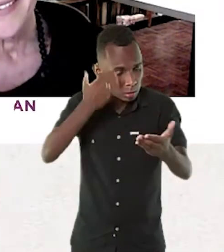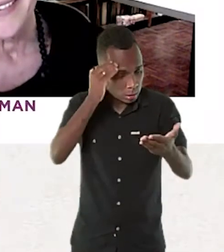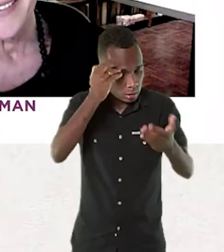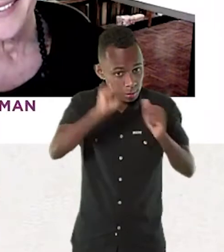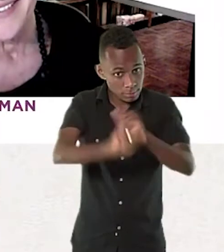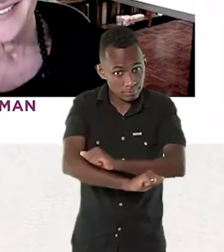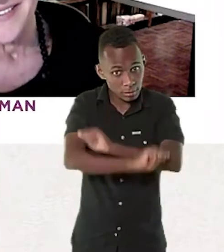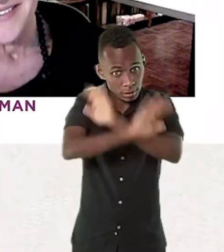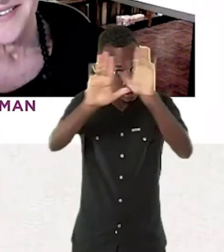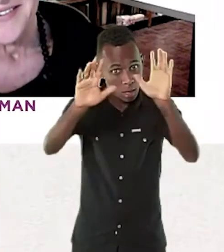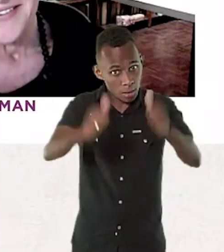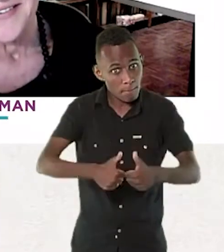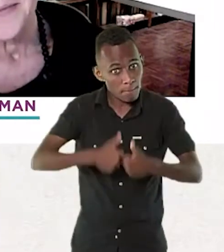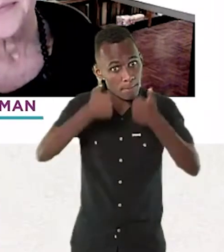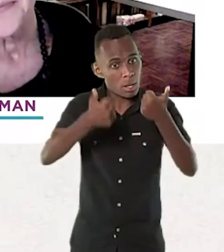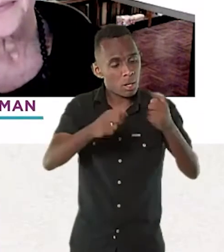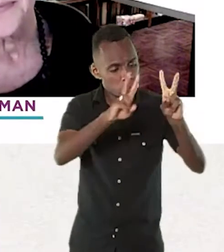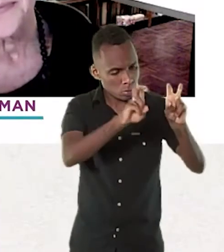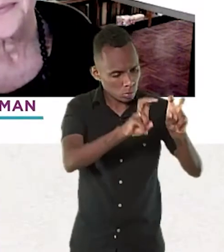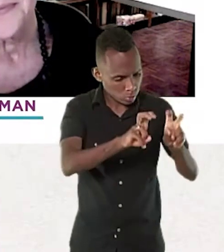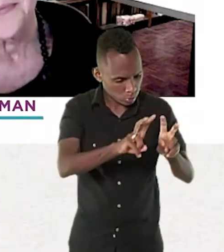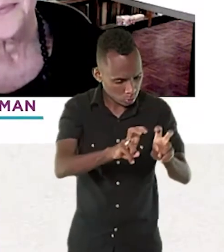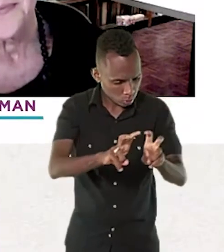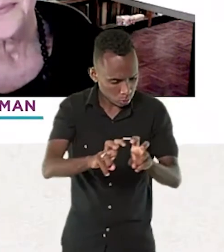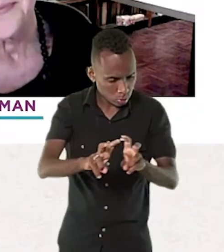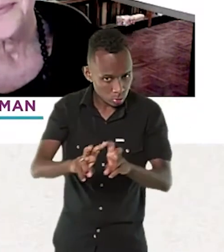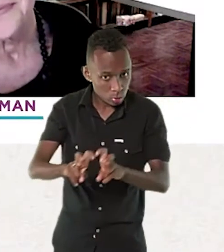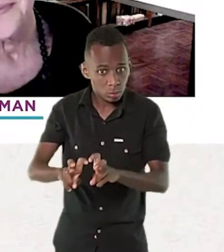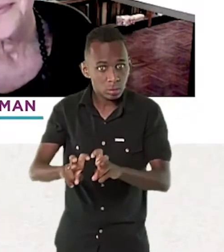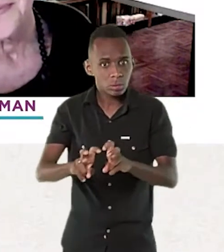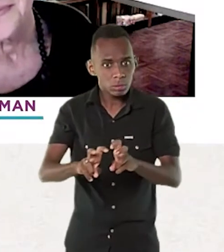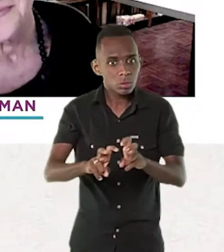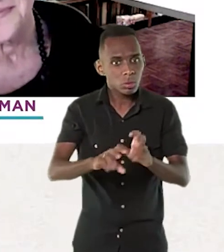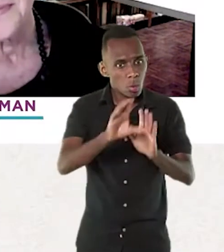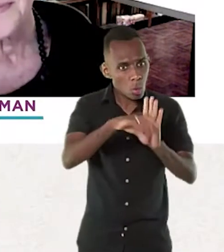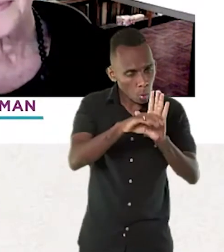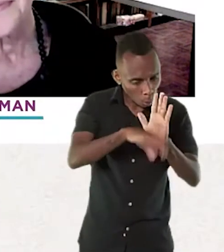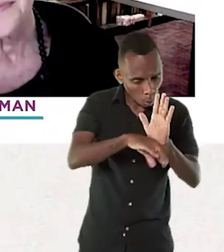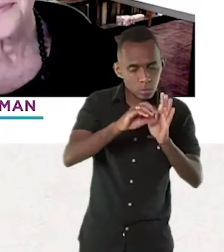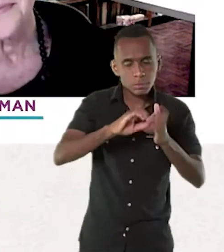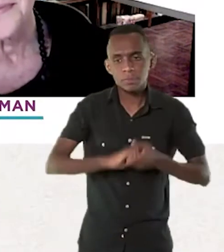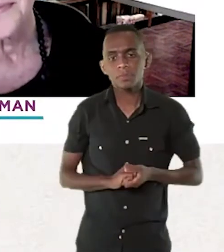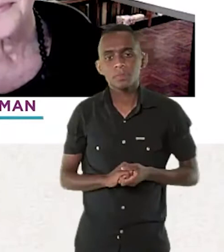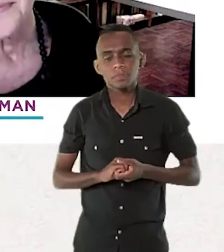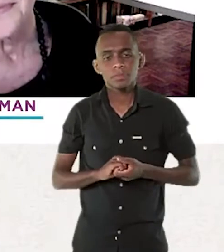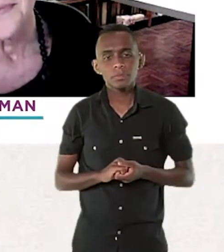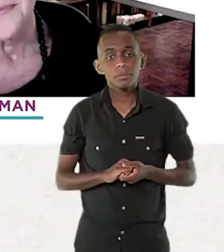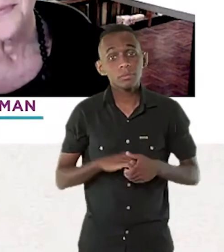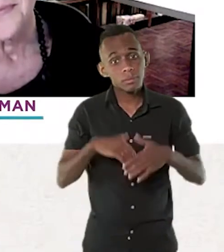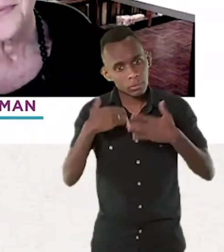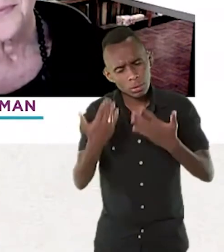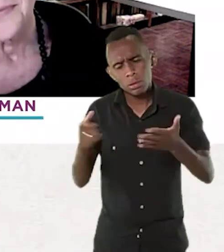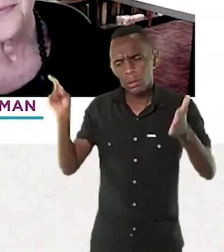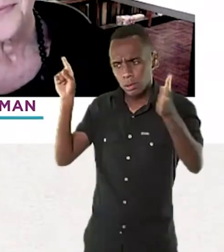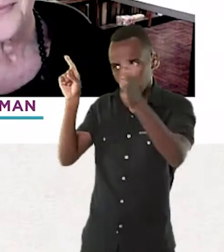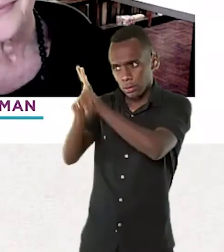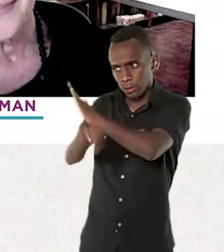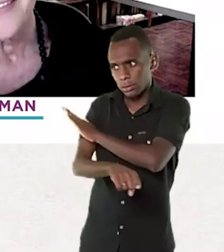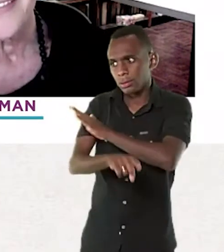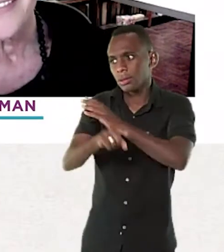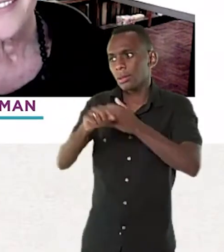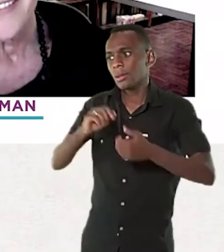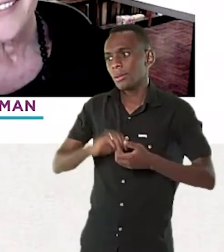os assuntos, para compreender melhor a abrangência do assunto. Nesse sentido, vai uma pergunta meio